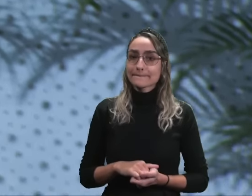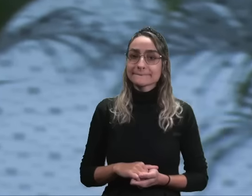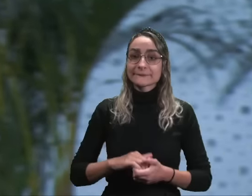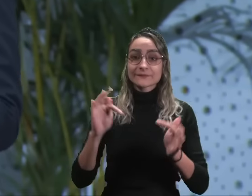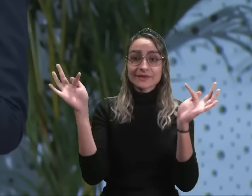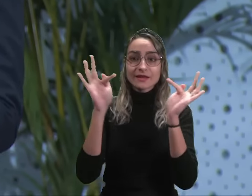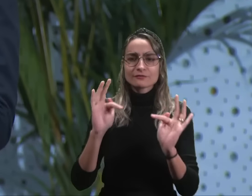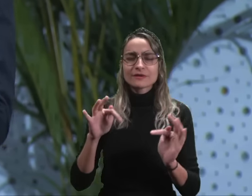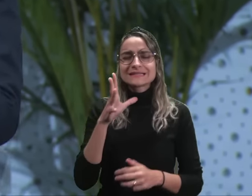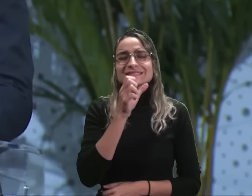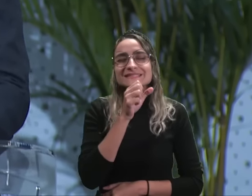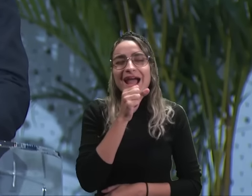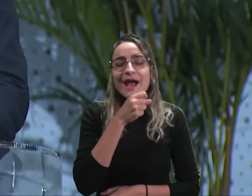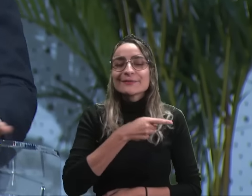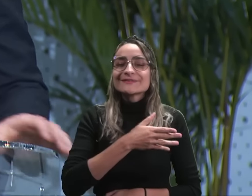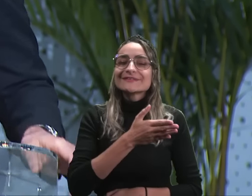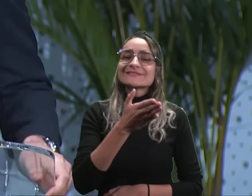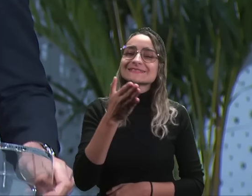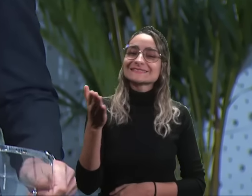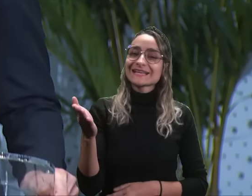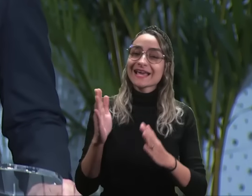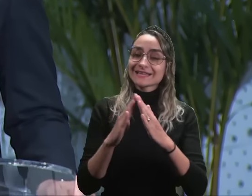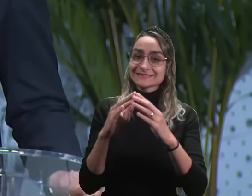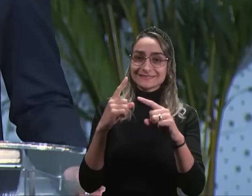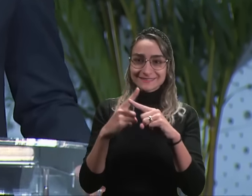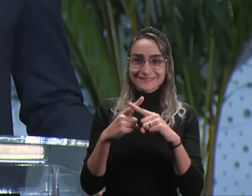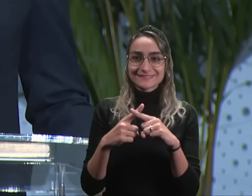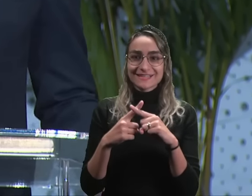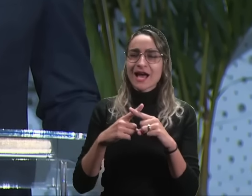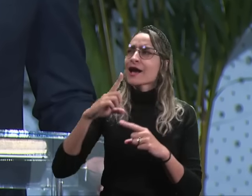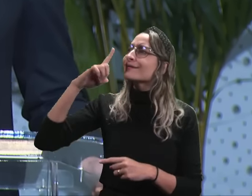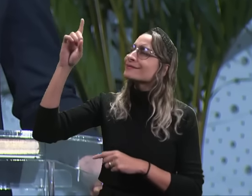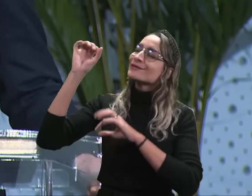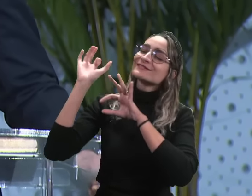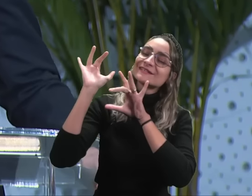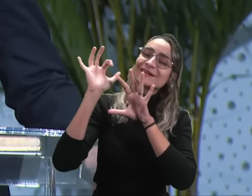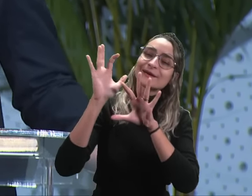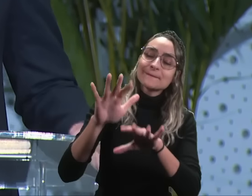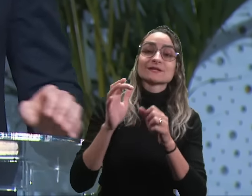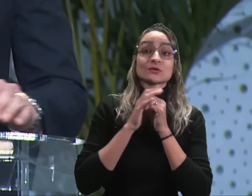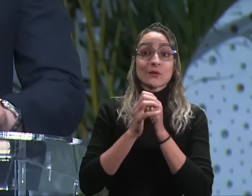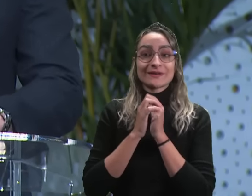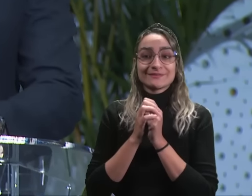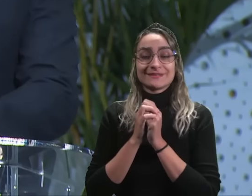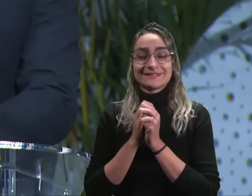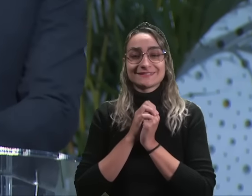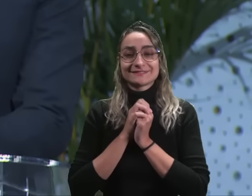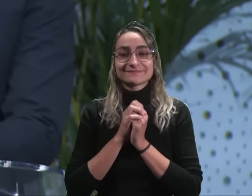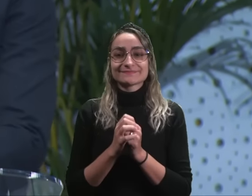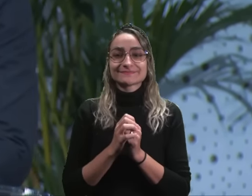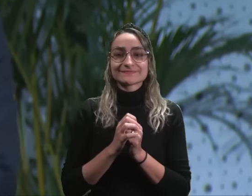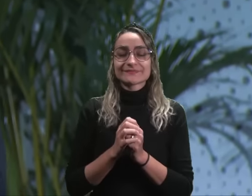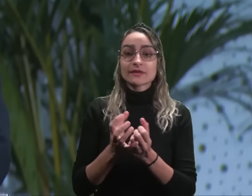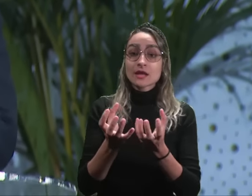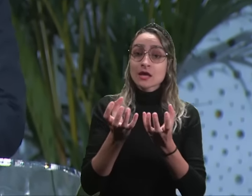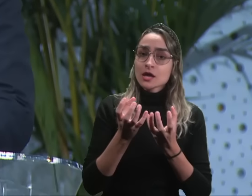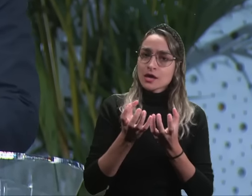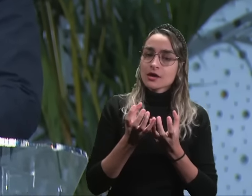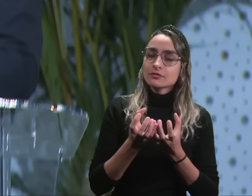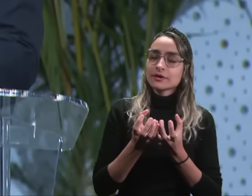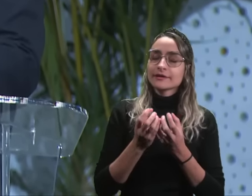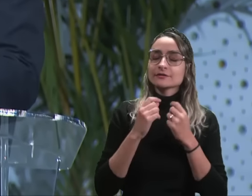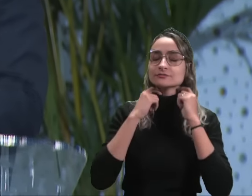feliz sábado igreja que Deus te abençoe amém eu quero aproveitar e fazer